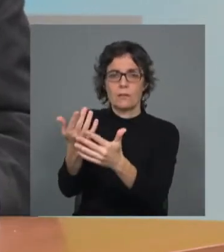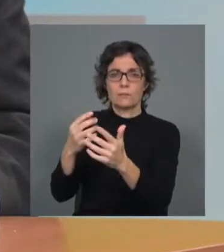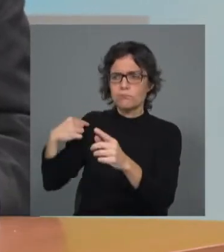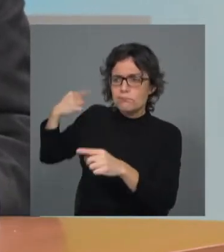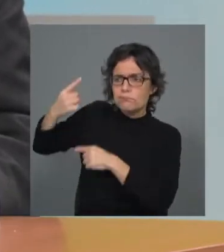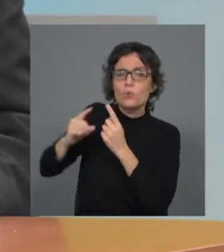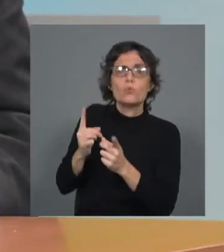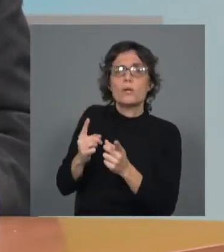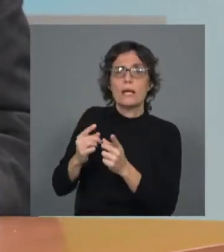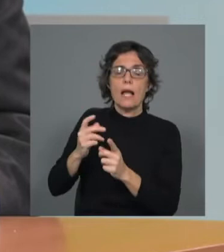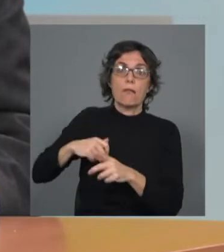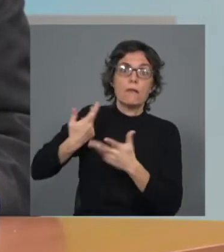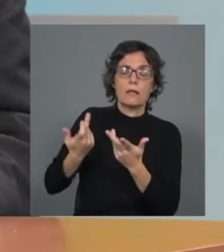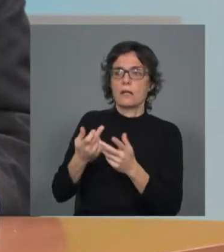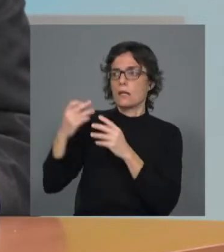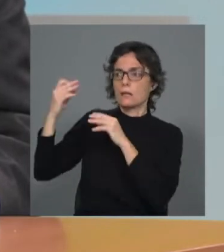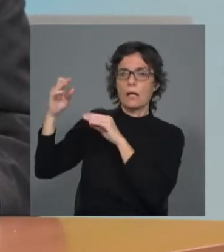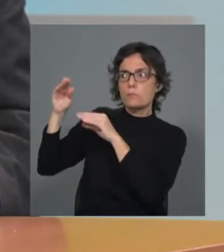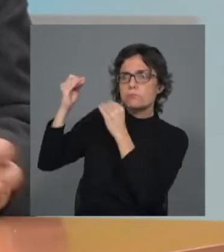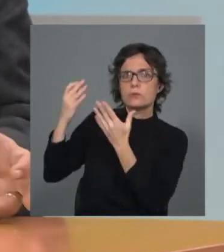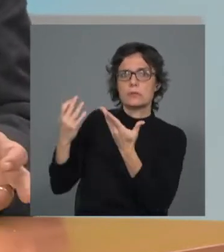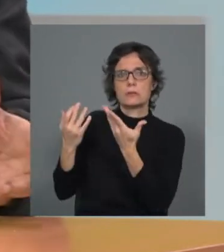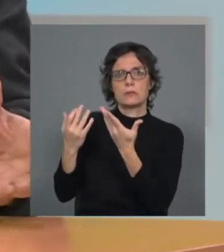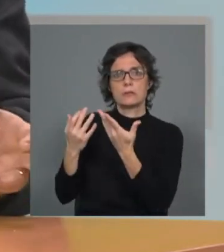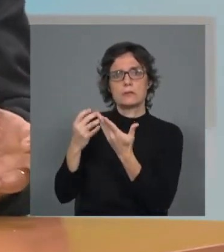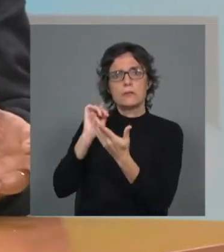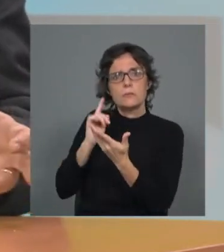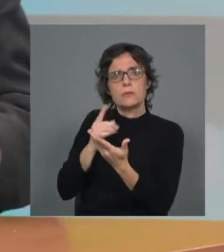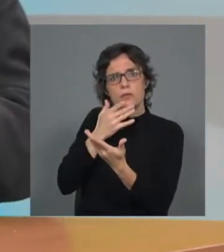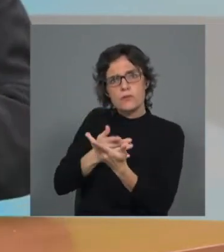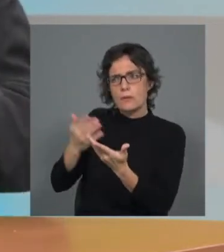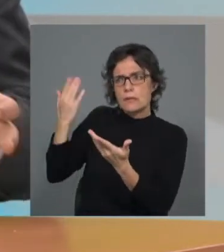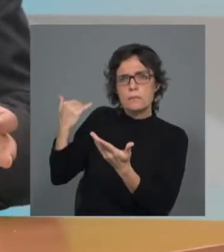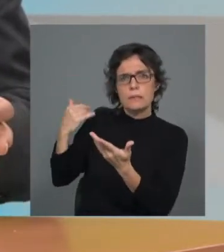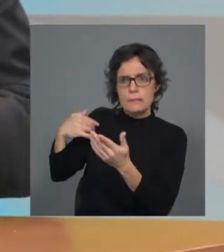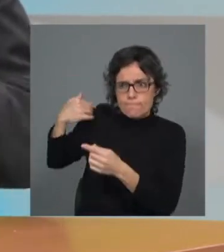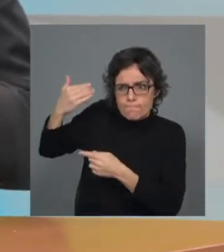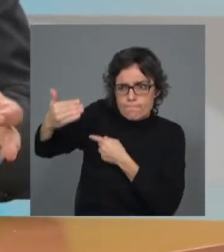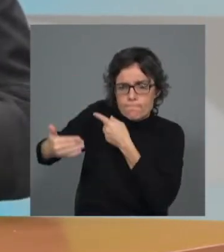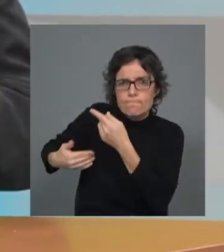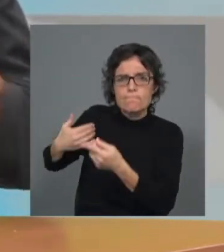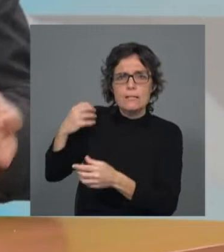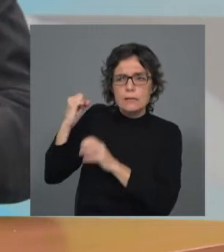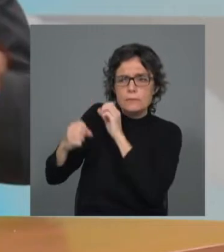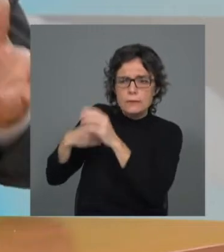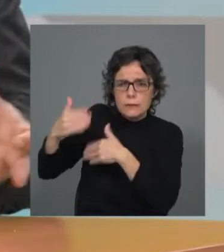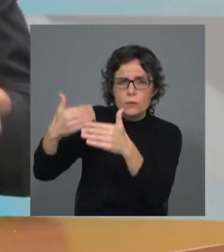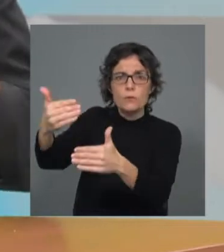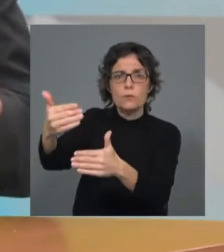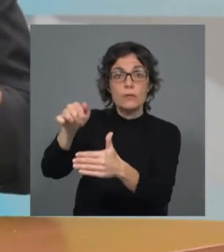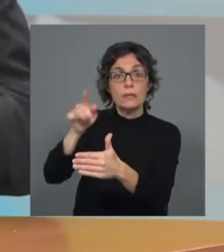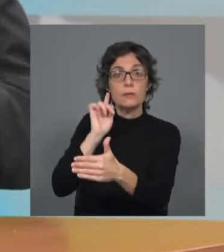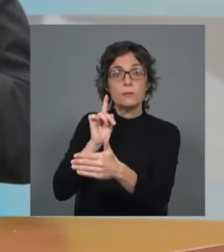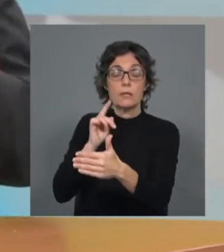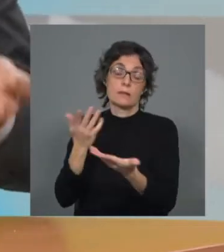de ensinamentos, de lições, que é importante preservar. Portanto, nesse aspecto, não podemos dizer que a